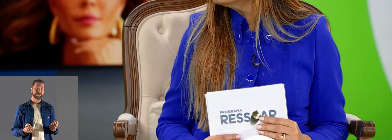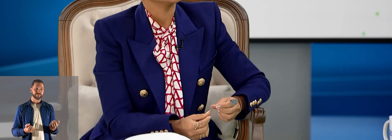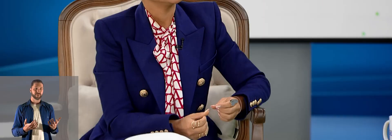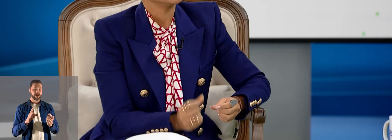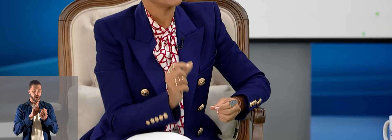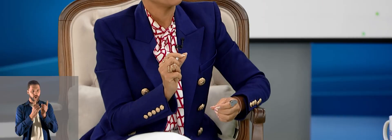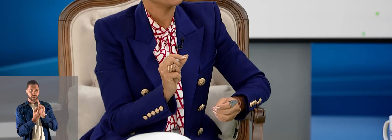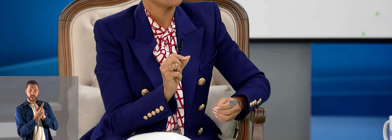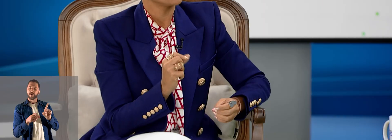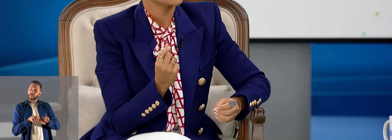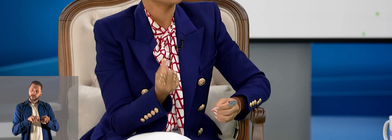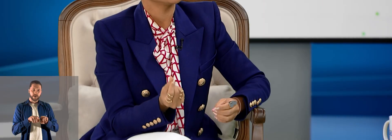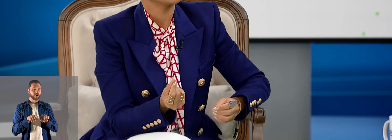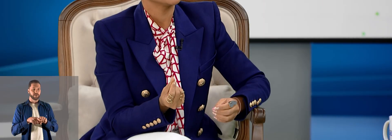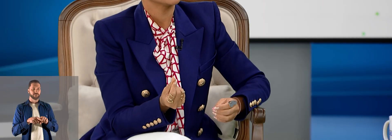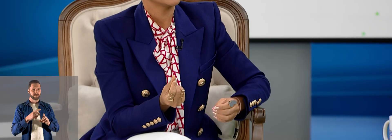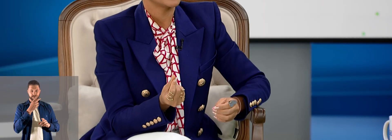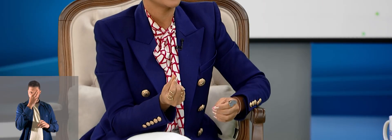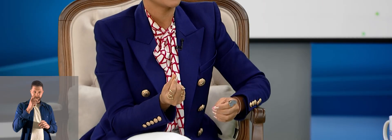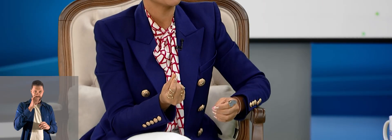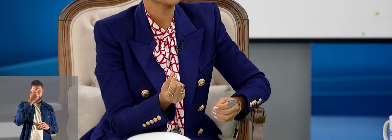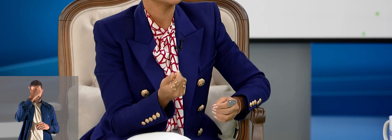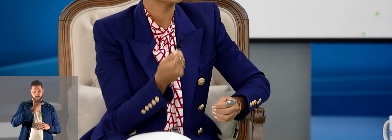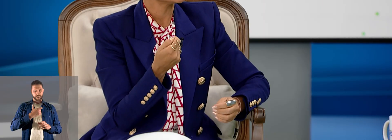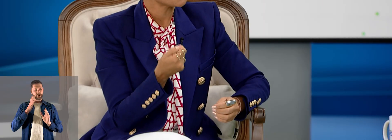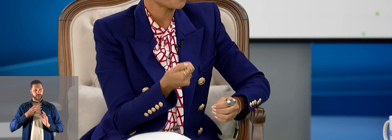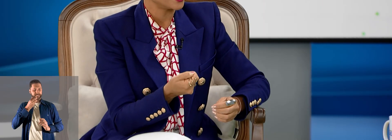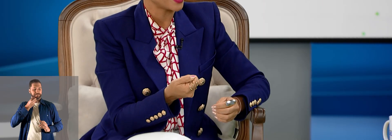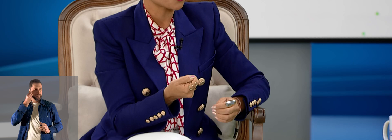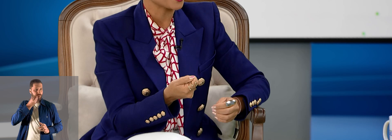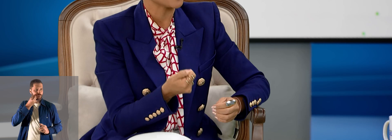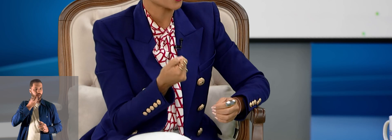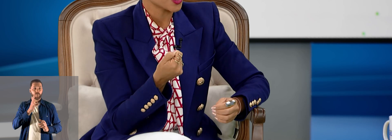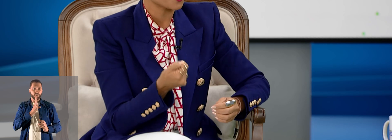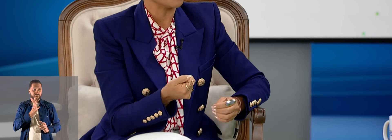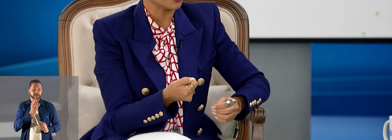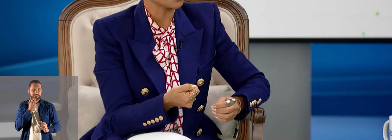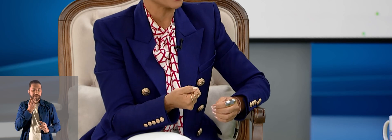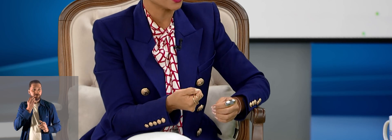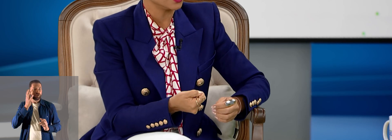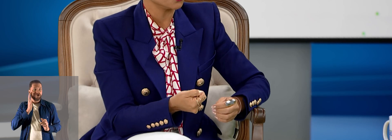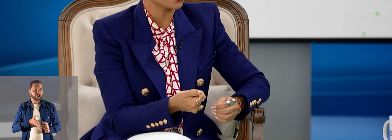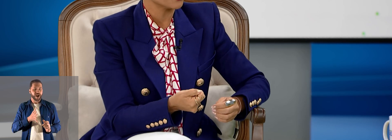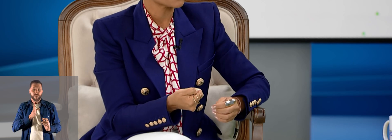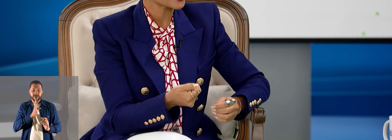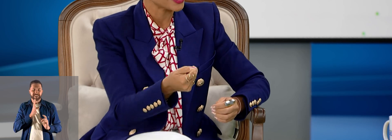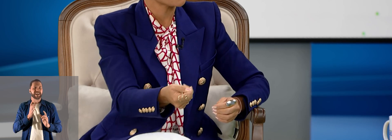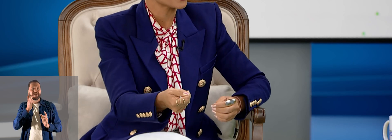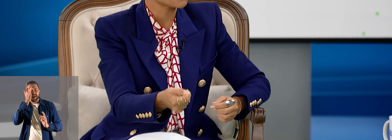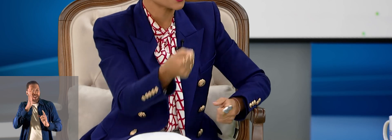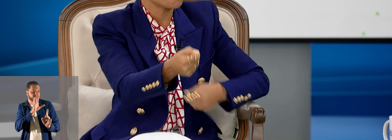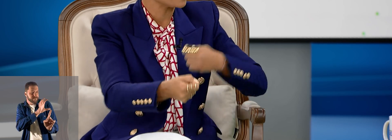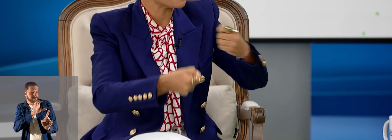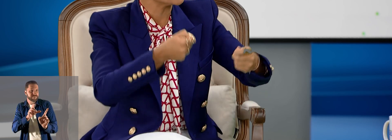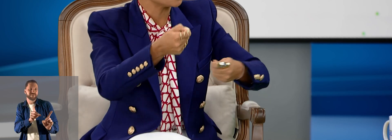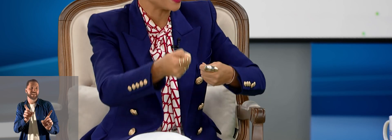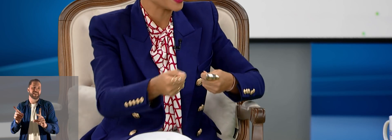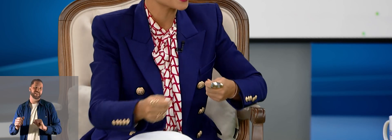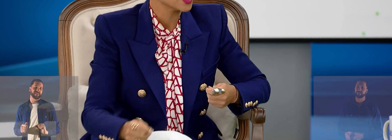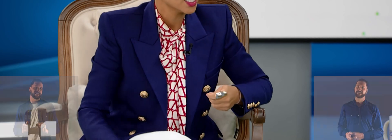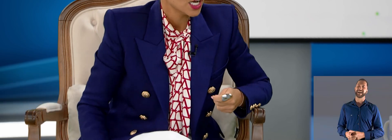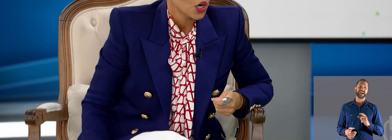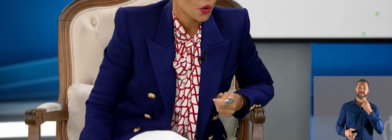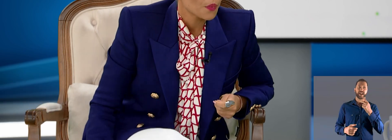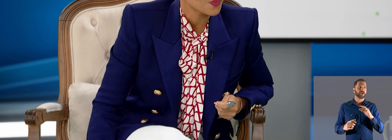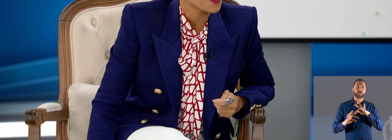exato e ao contrário também é a pessoa tem tanta propriedade porque ela já experimentou aquilo que ela faz você comprar muito